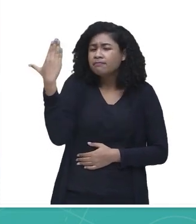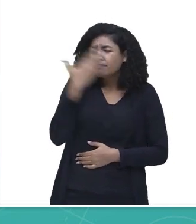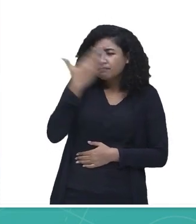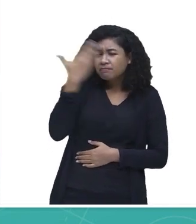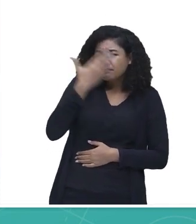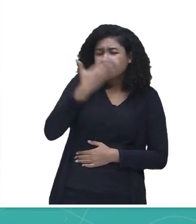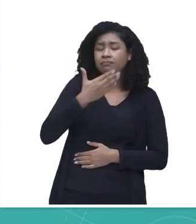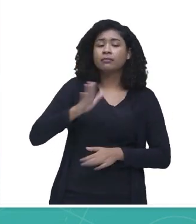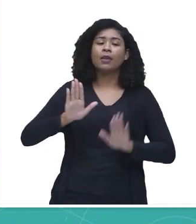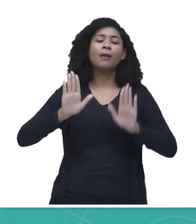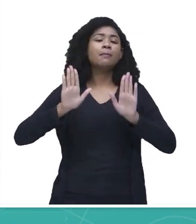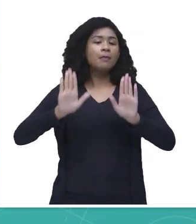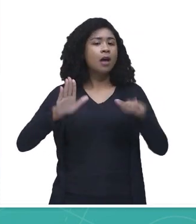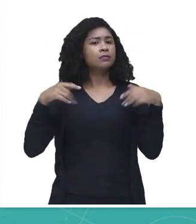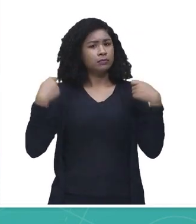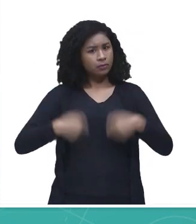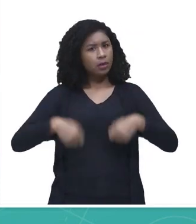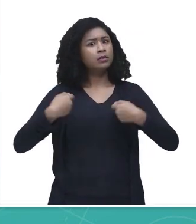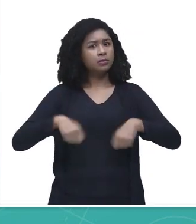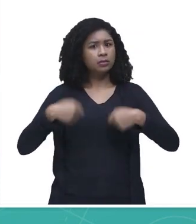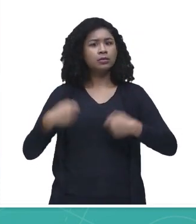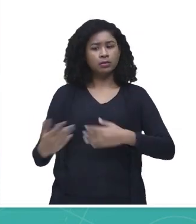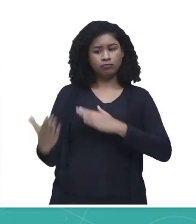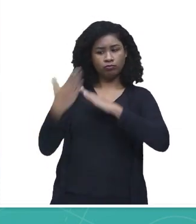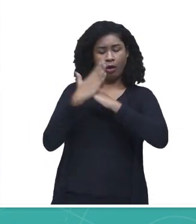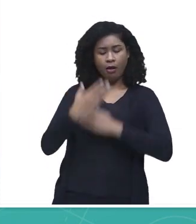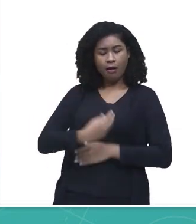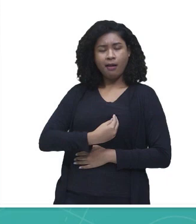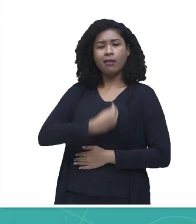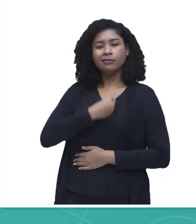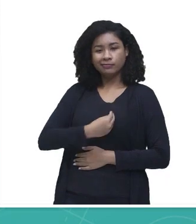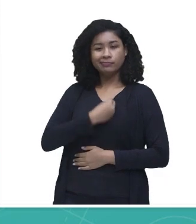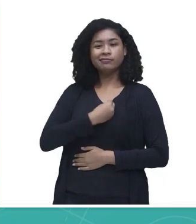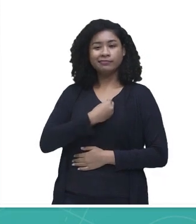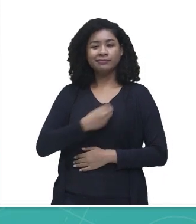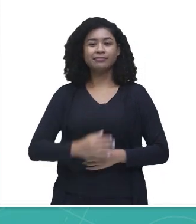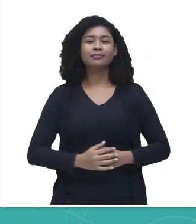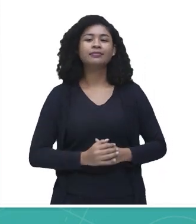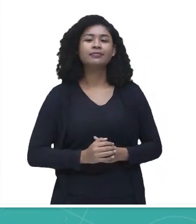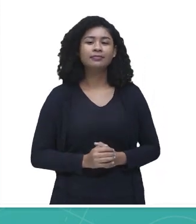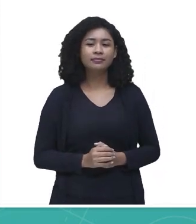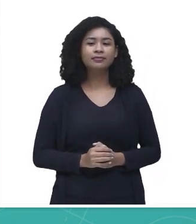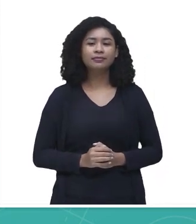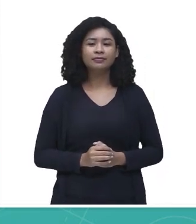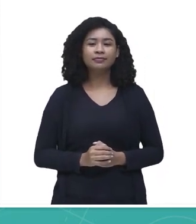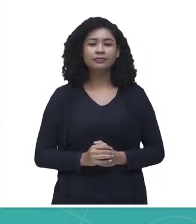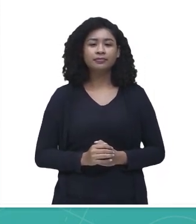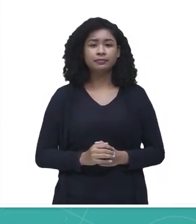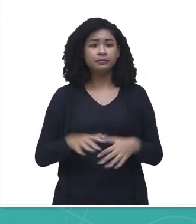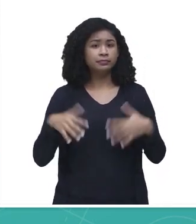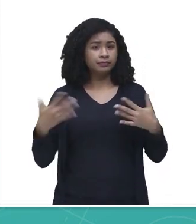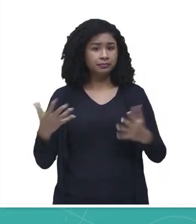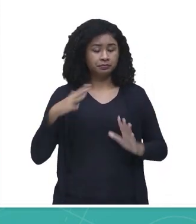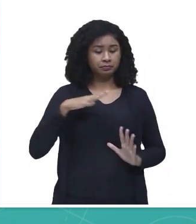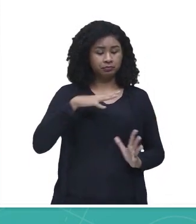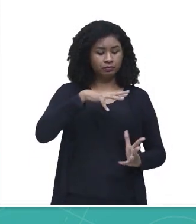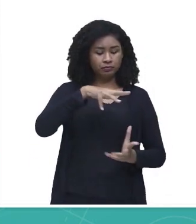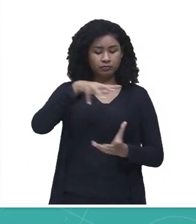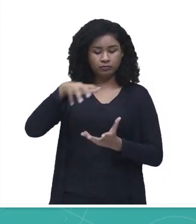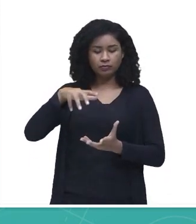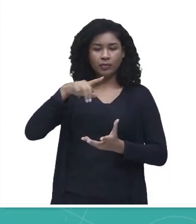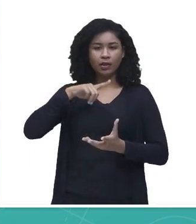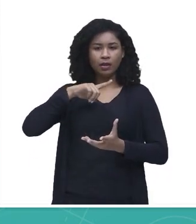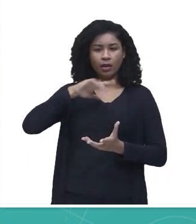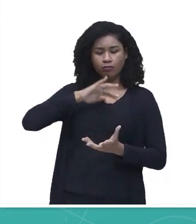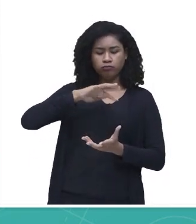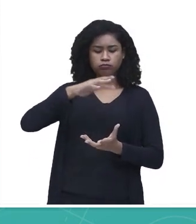gente precisa do ar para sobreviver no nosso planeta, tá? E aí, no nosso planeta, a atmosfera